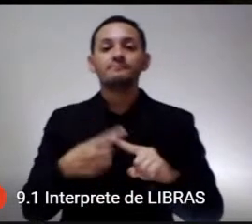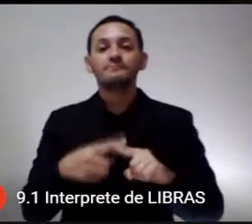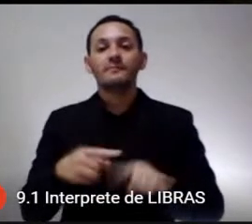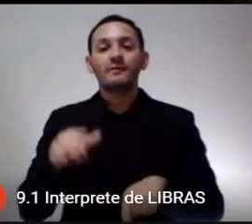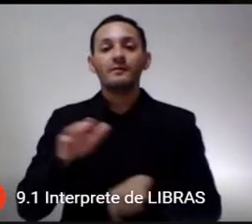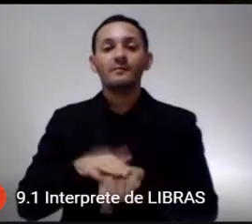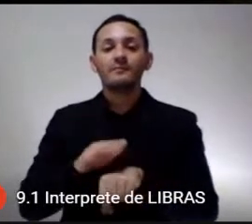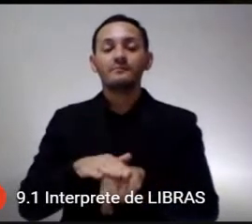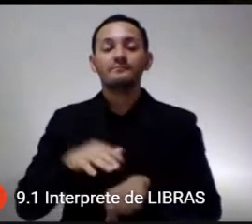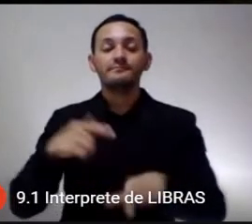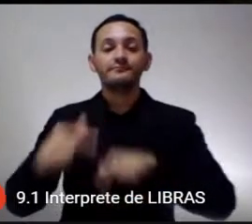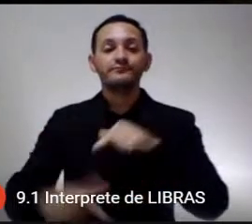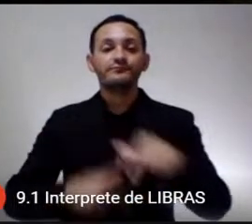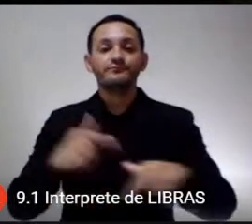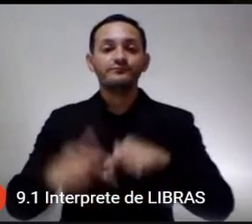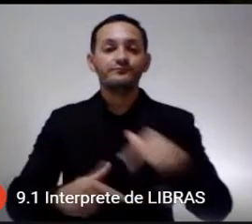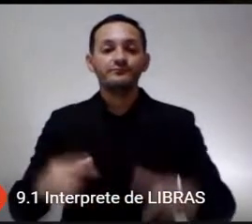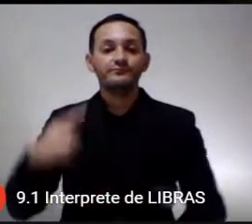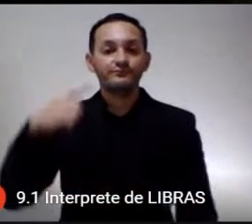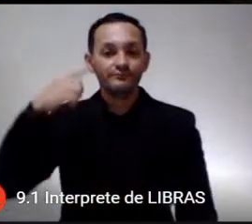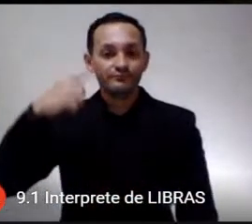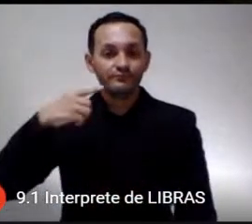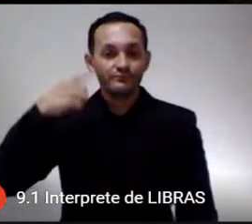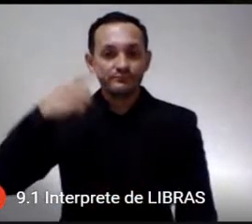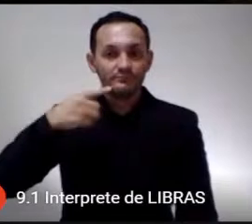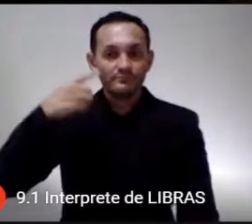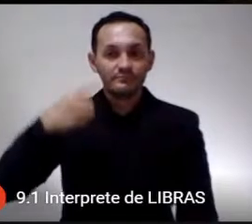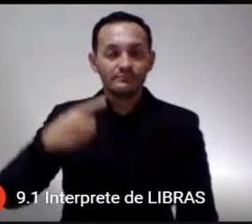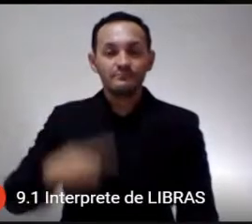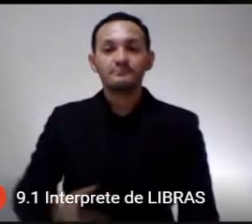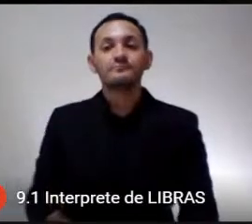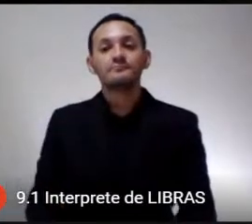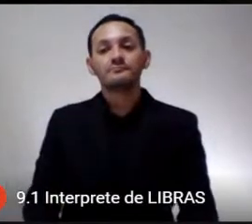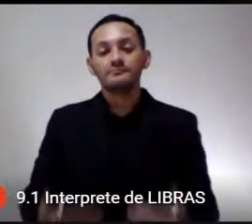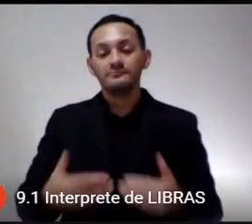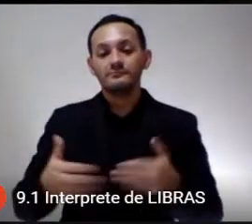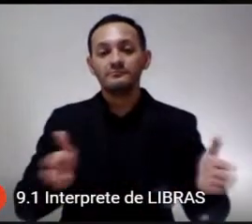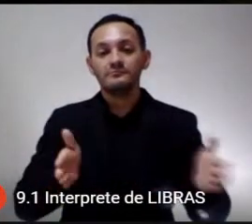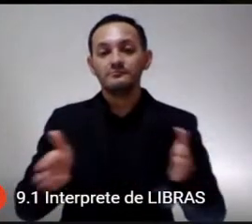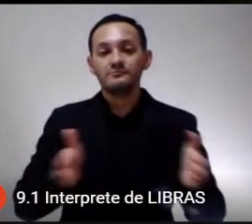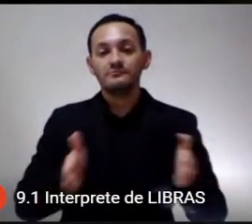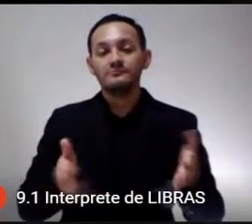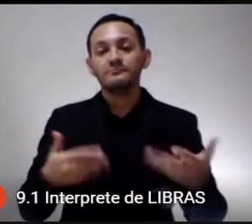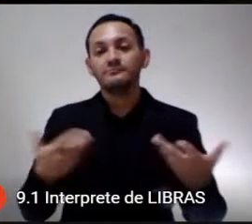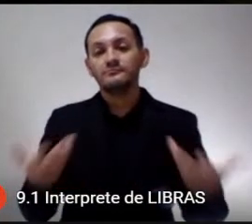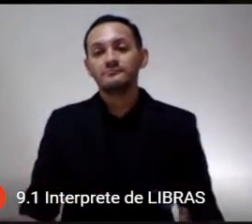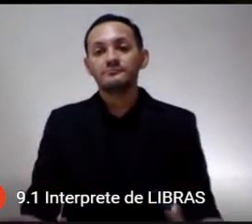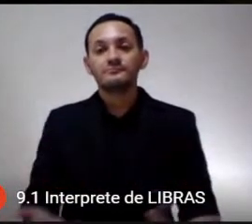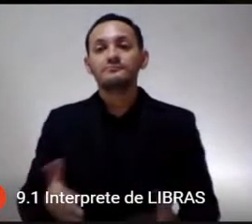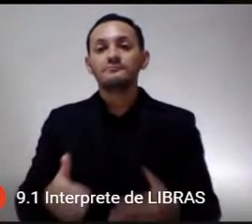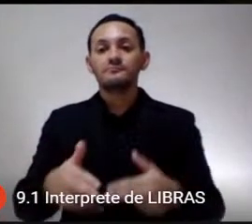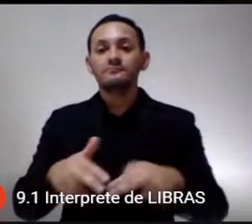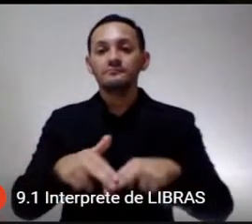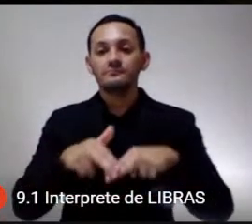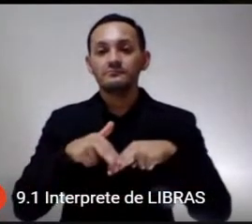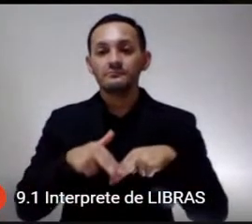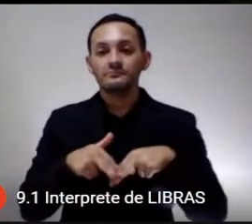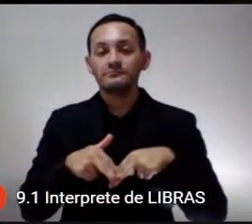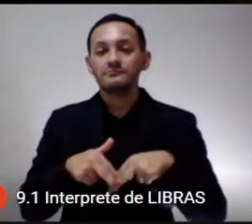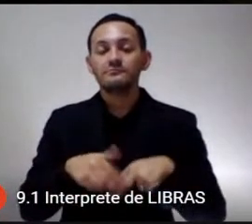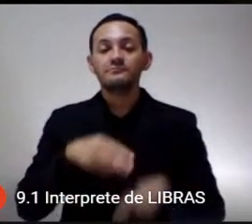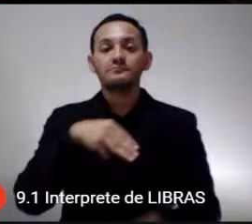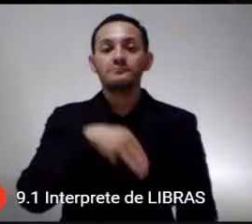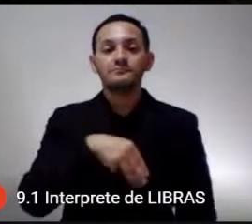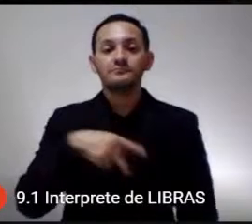da advocacia, não há uma previsão, por isso que ele, que tanto o Ministério